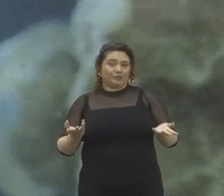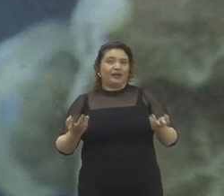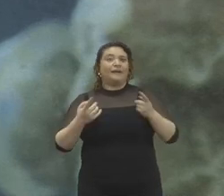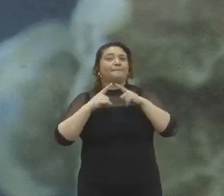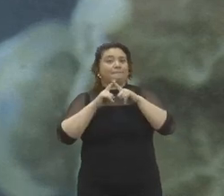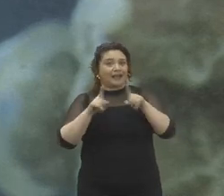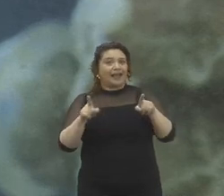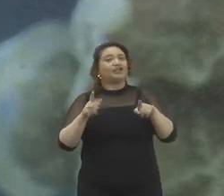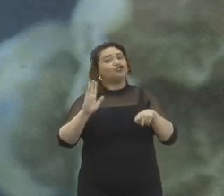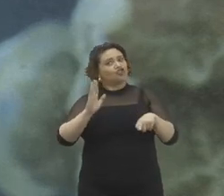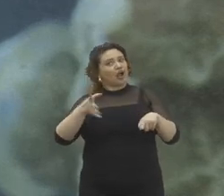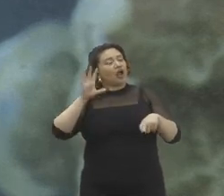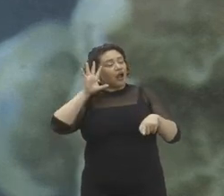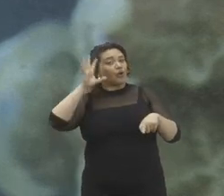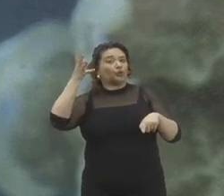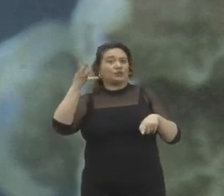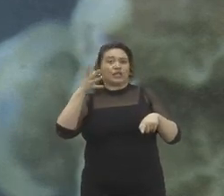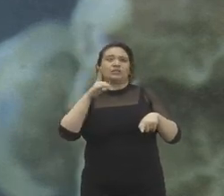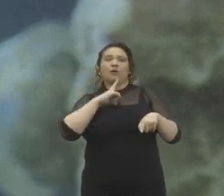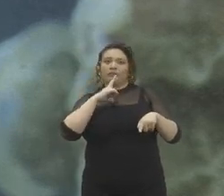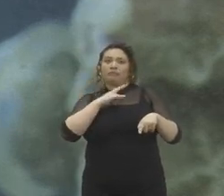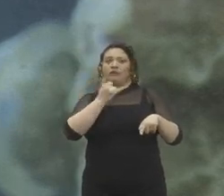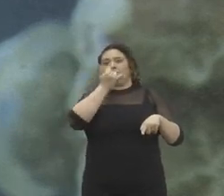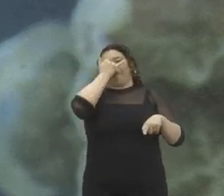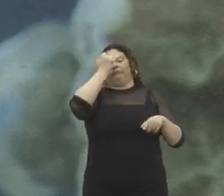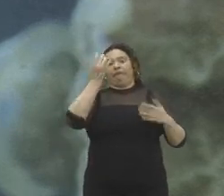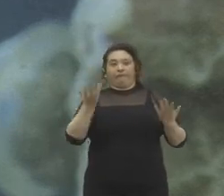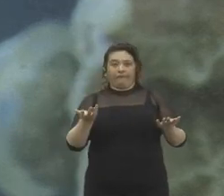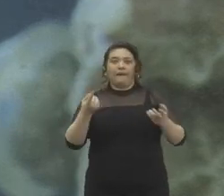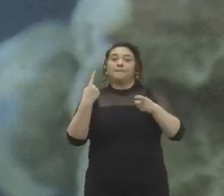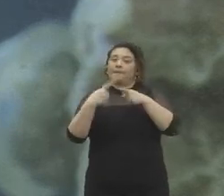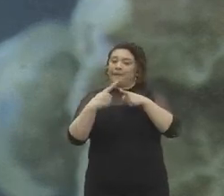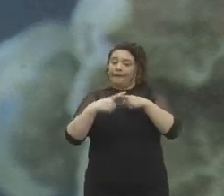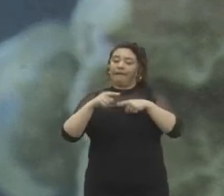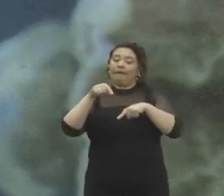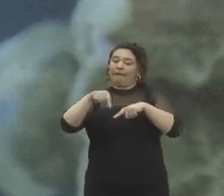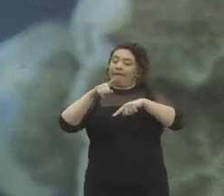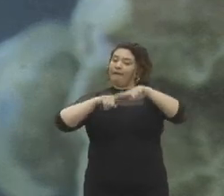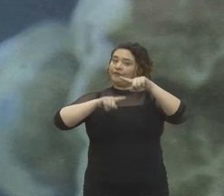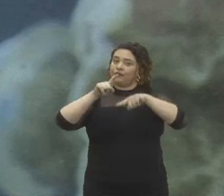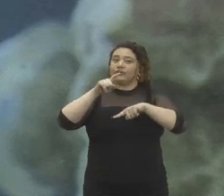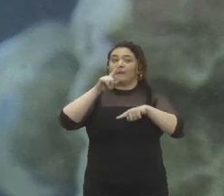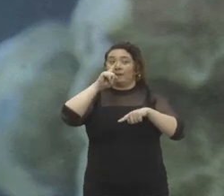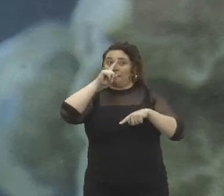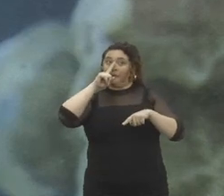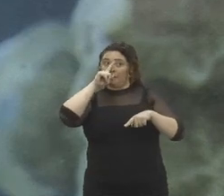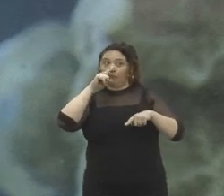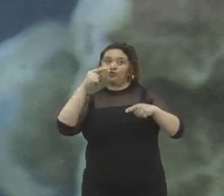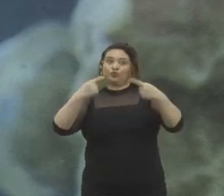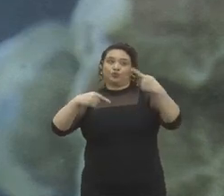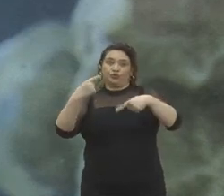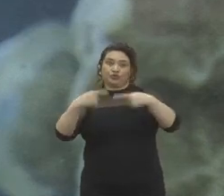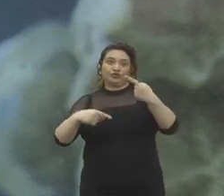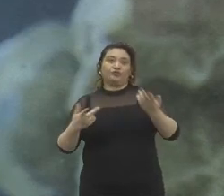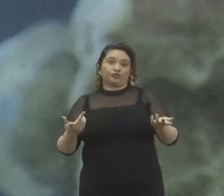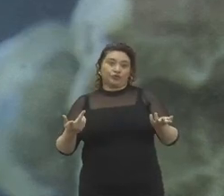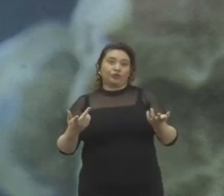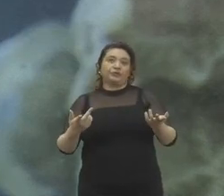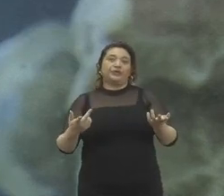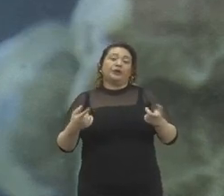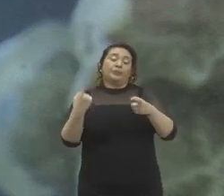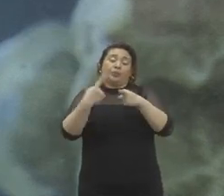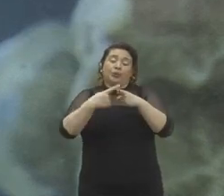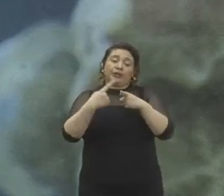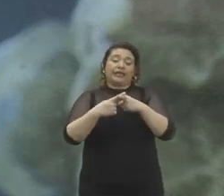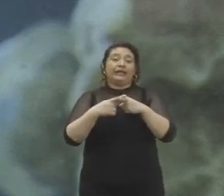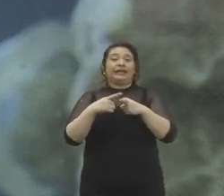mas assim já aconteceram depois acidentes e é uma atividade bastante eh discutível para dizer o mínimo em que você